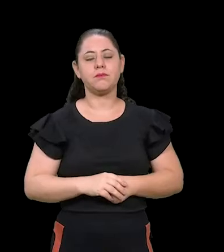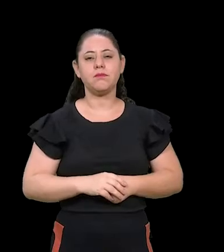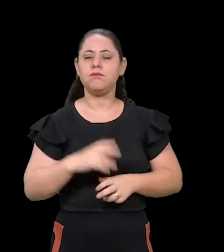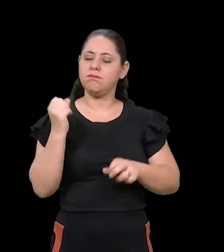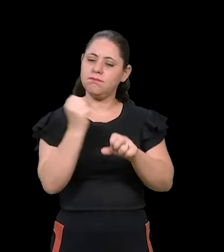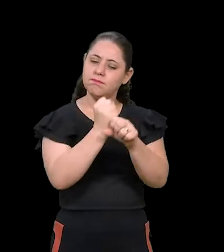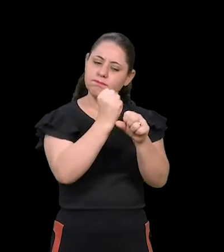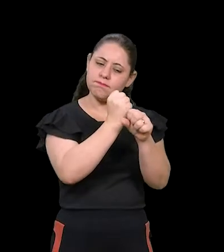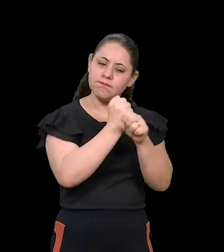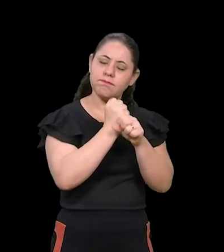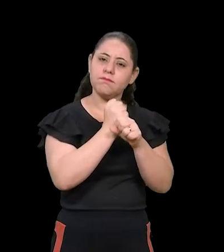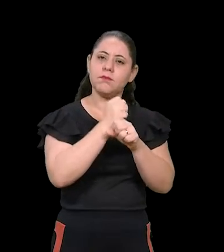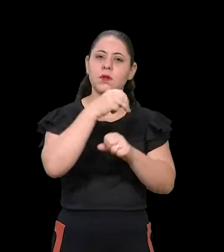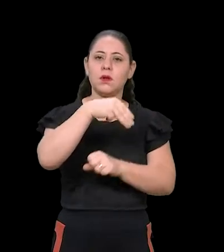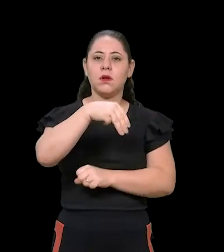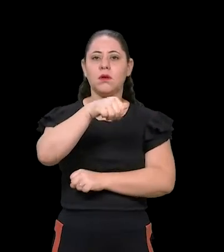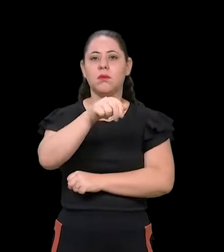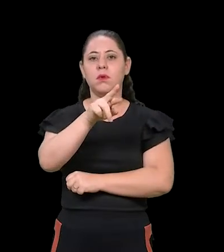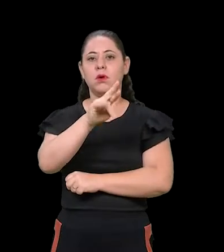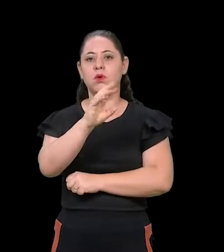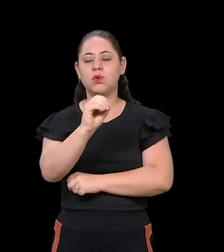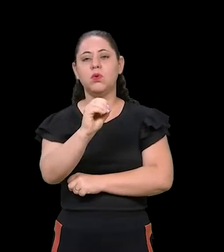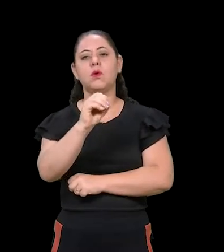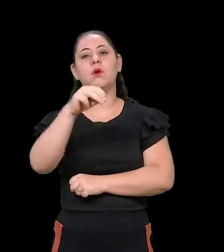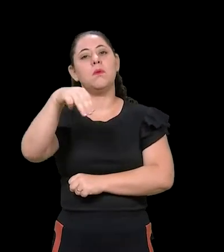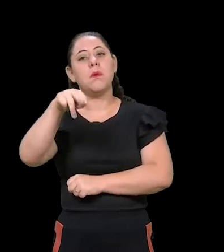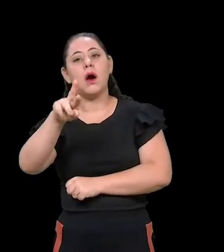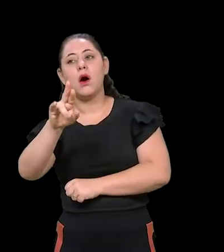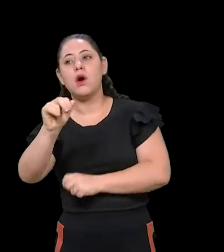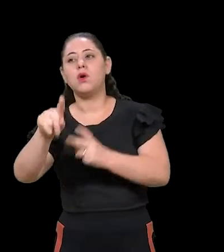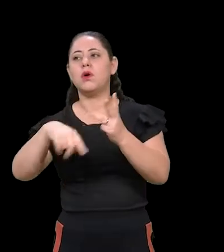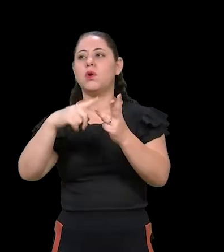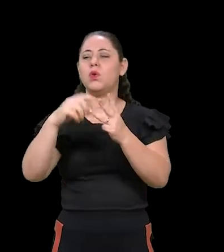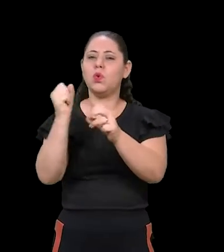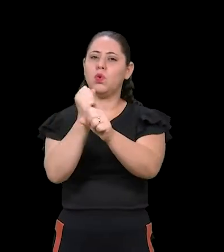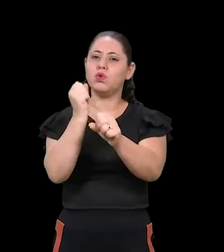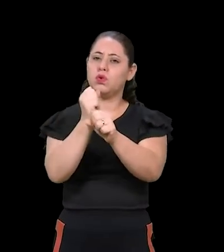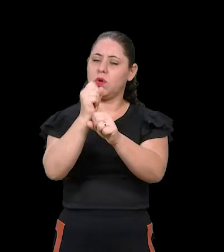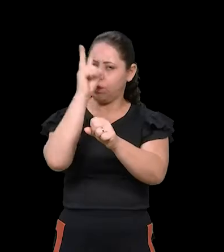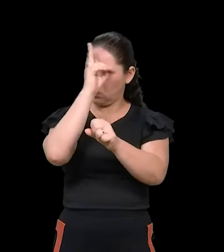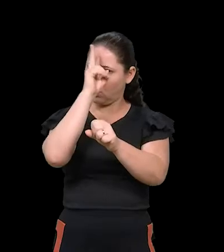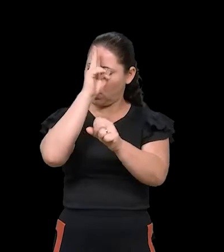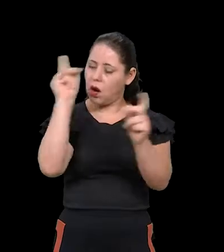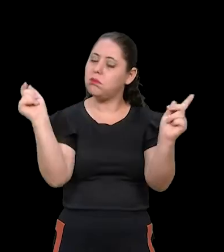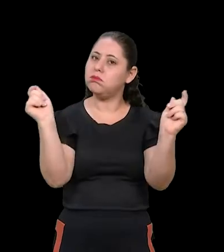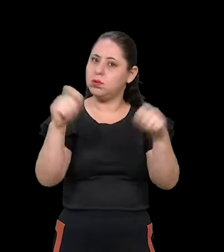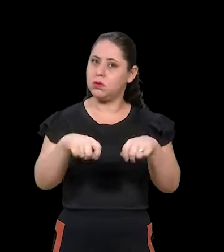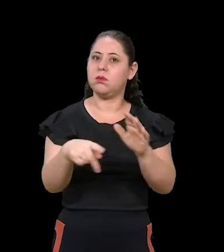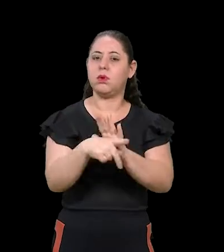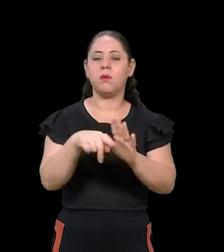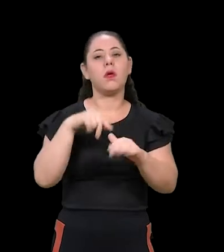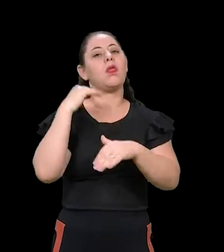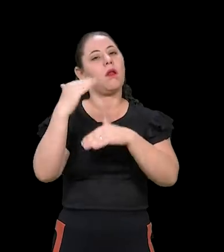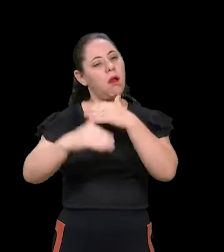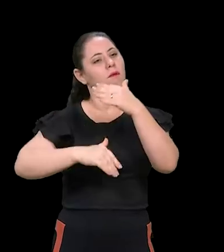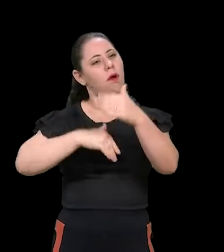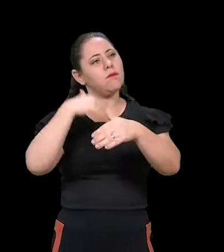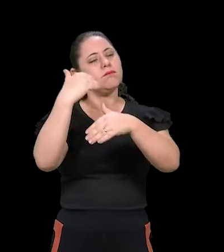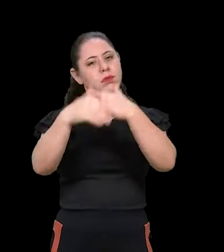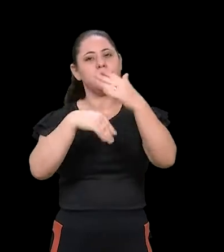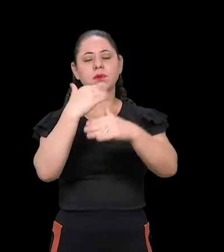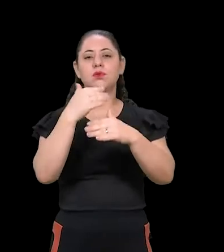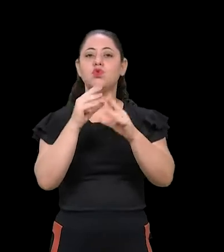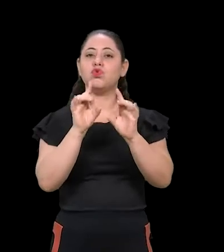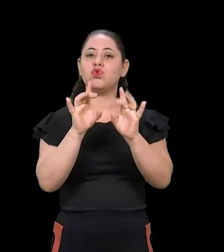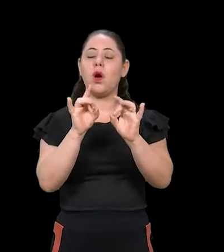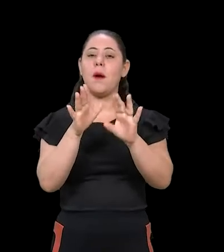lá, né? Eles construíram, né? O Mauro, a Maura, o Alvarenga construíram uma história de um Sebrae competente. E aí